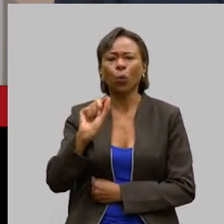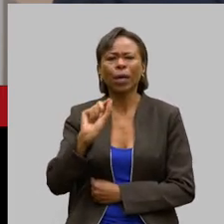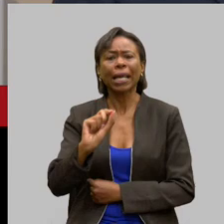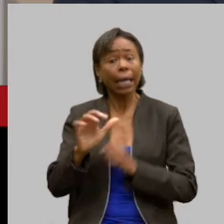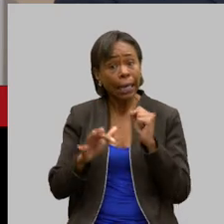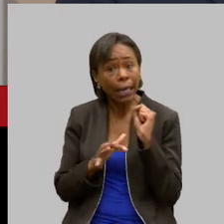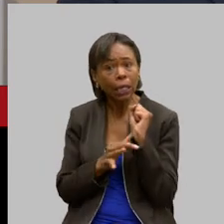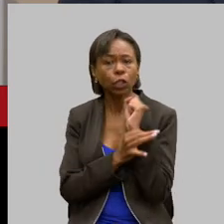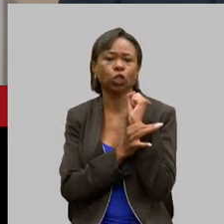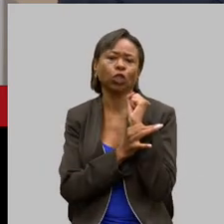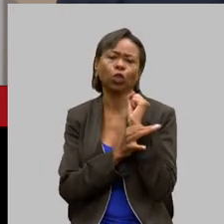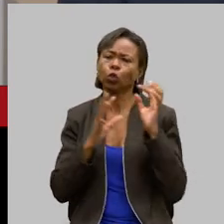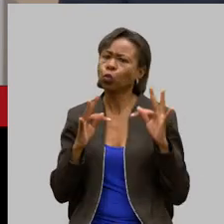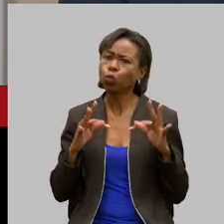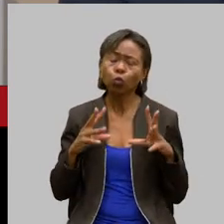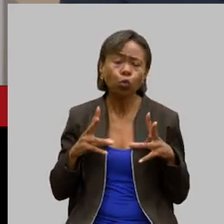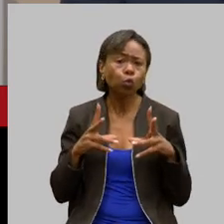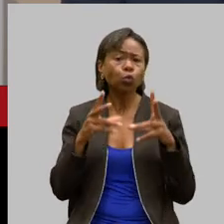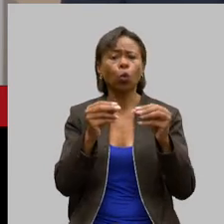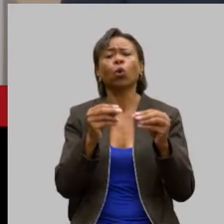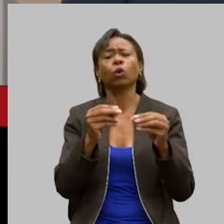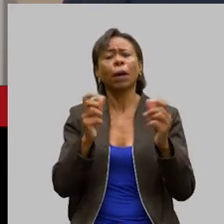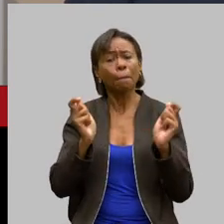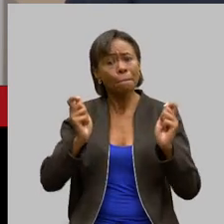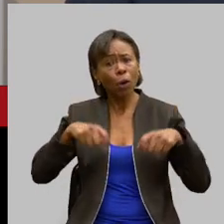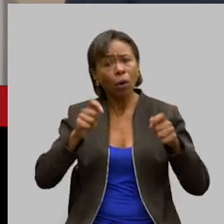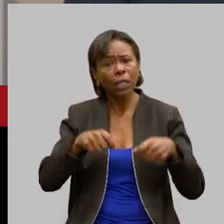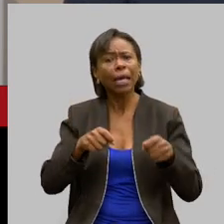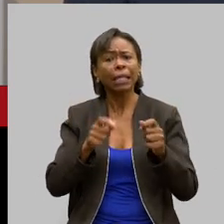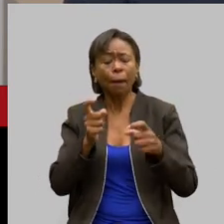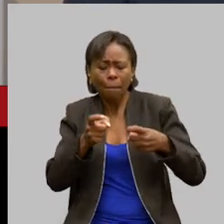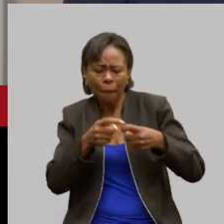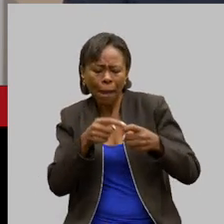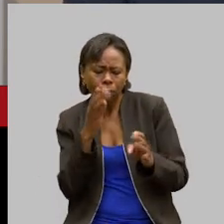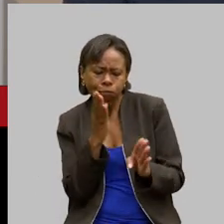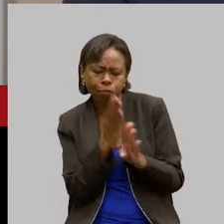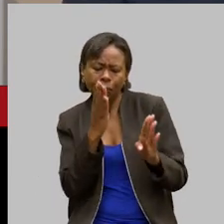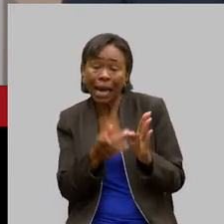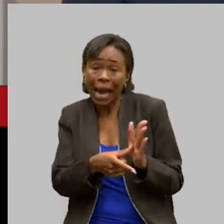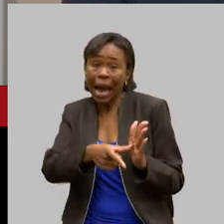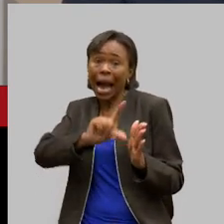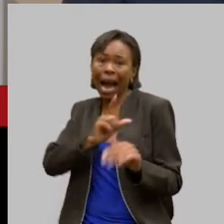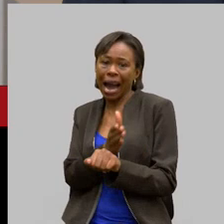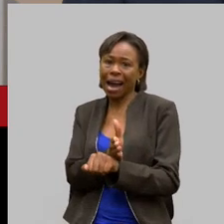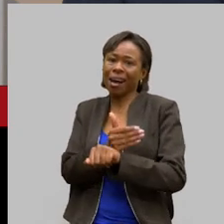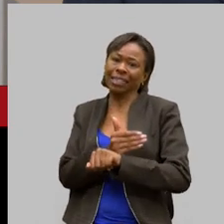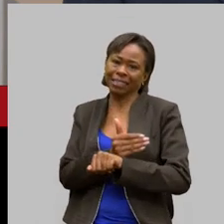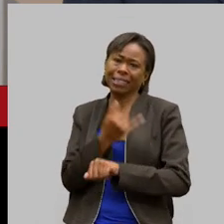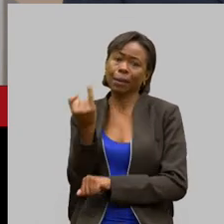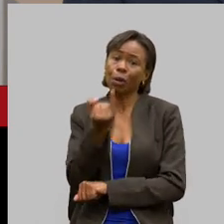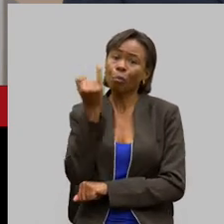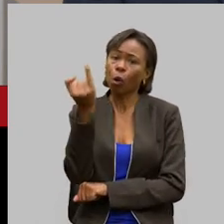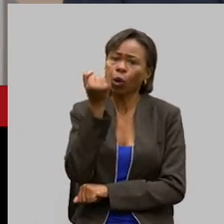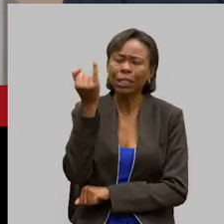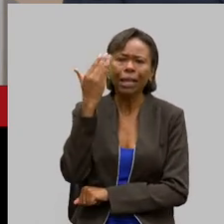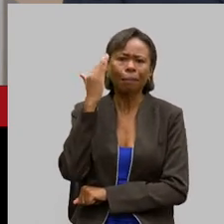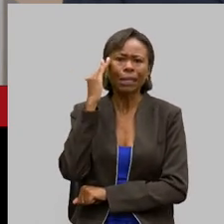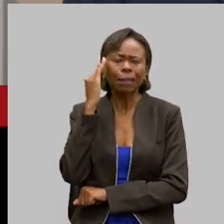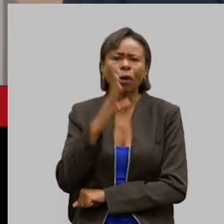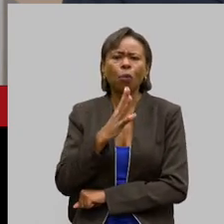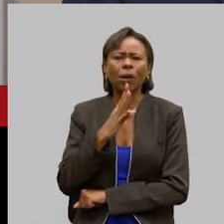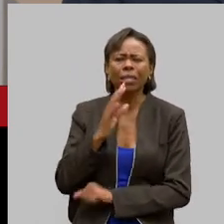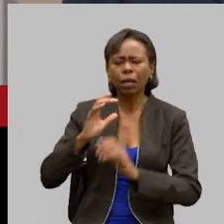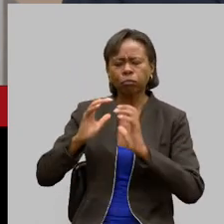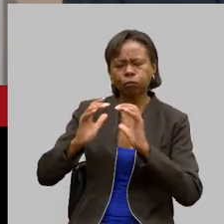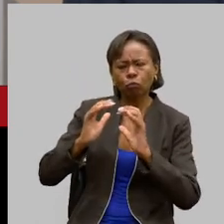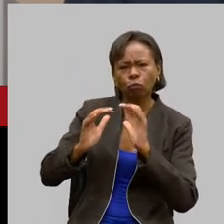todos e todas a possibilidade do diagnóstico precoce porque ele é fundamental por essa questão da neuroplasticidade que a gente consiga